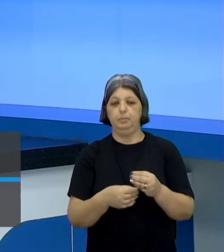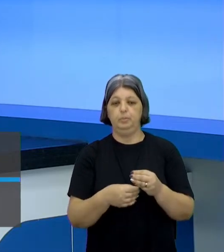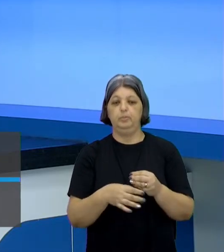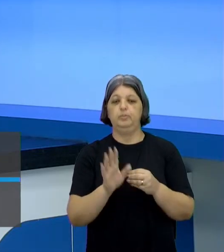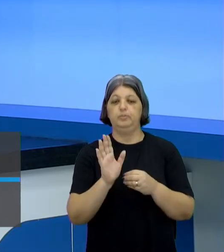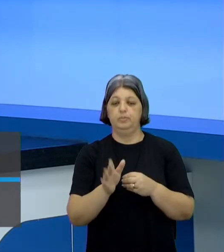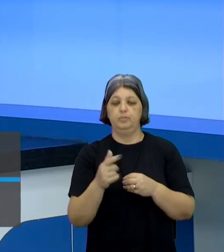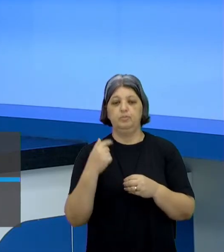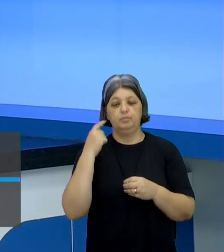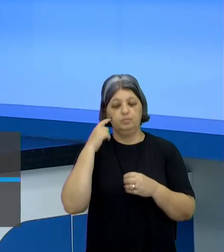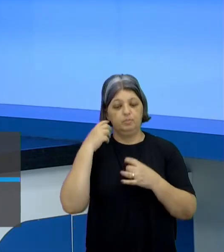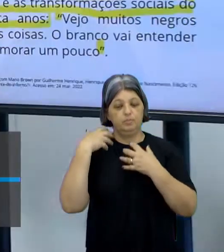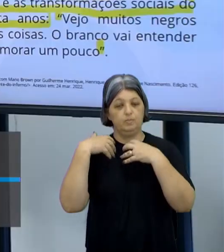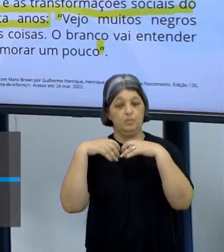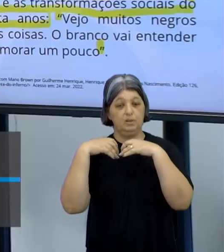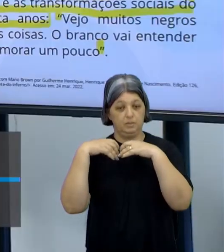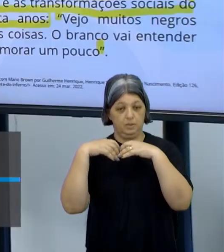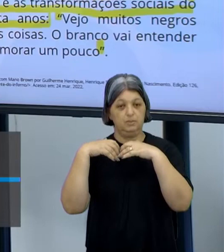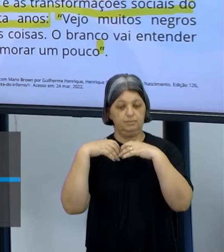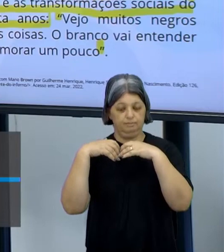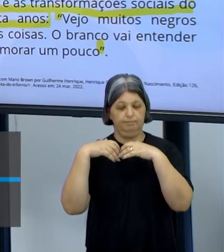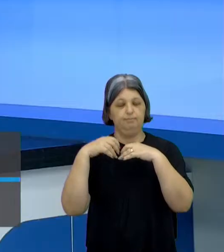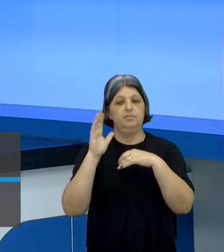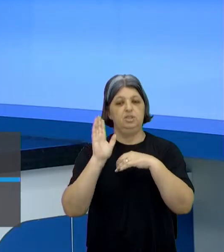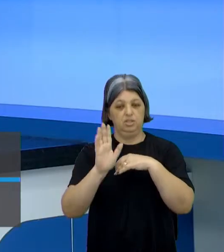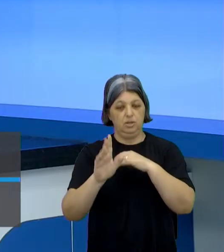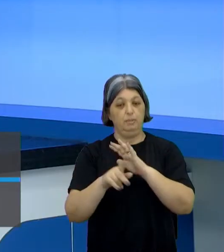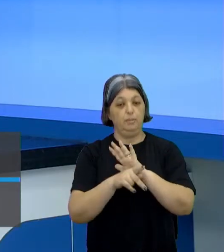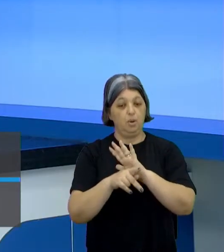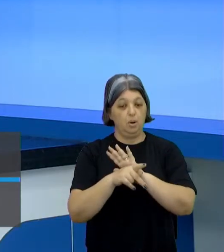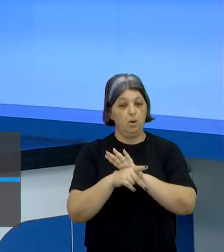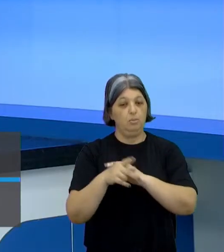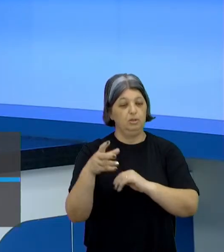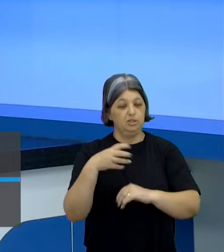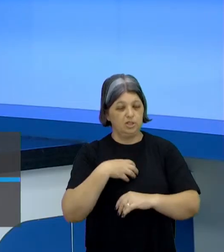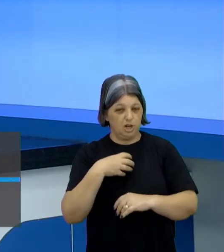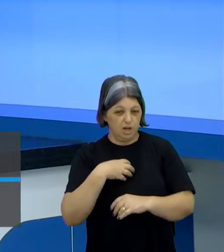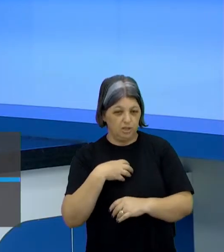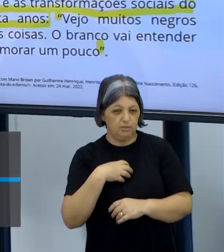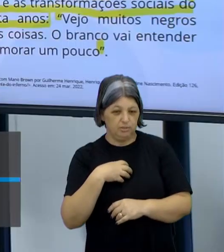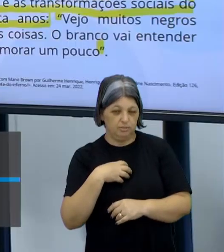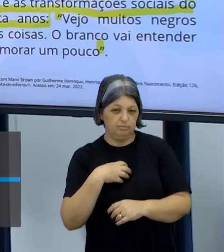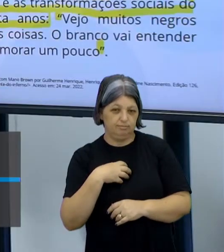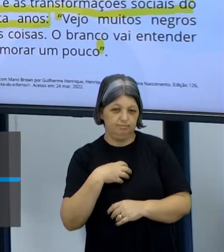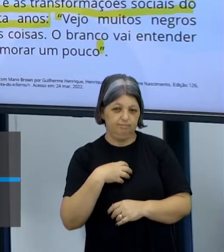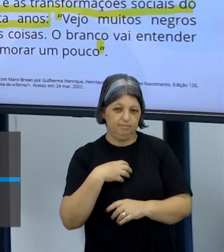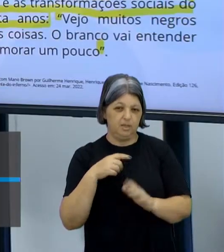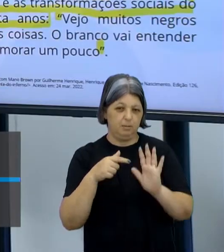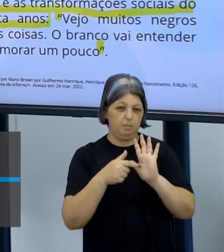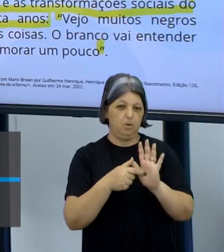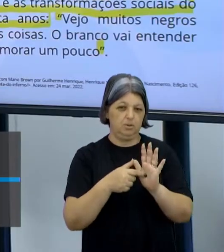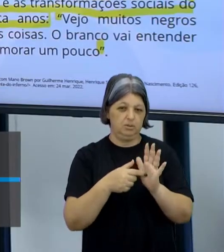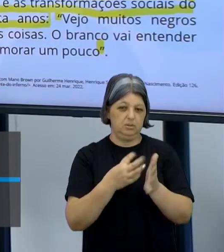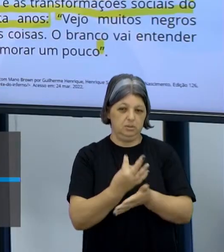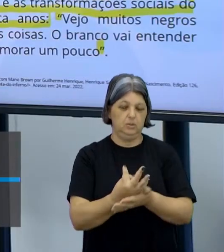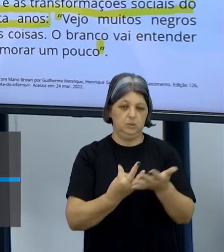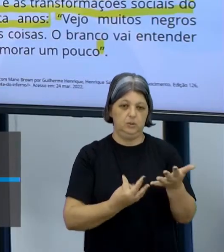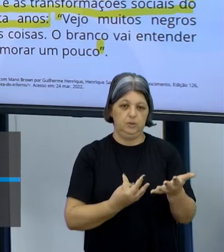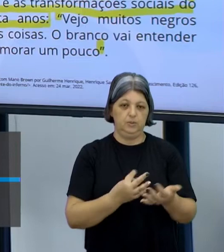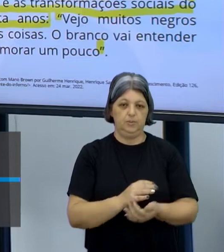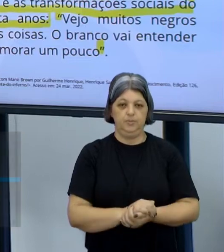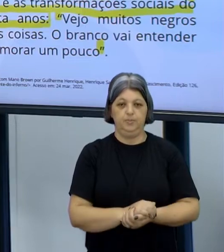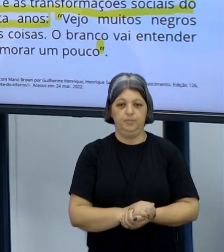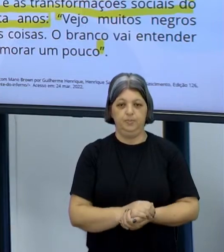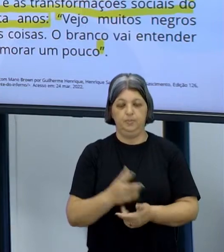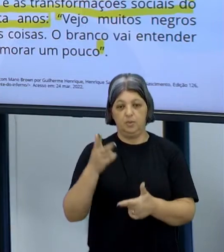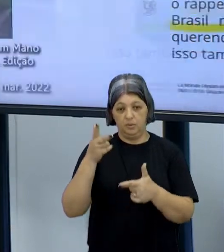já uma reflexão, né? Isso. Essa própria fala dele já leva a uma reflexão. Isso. Então podemos ver aí já o